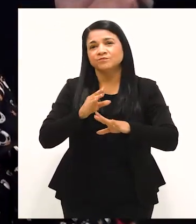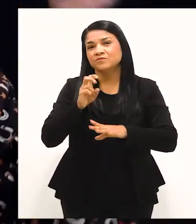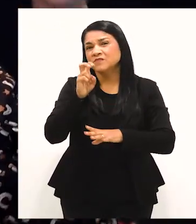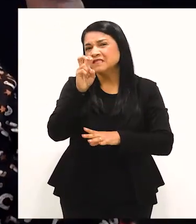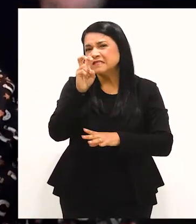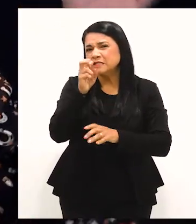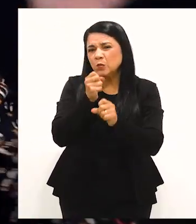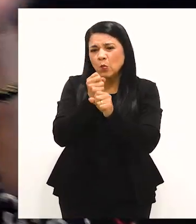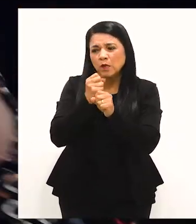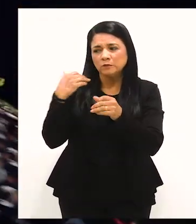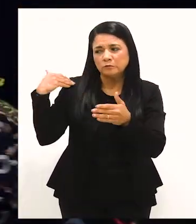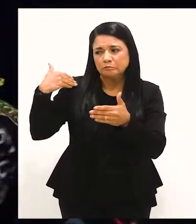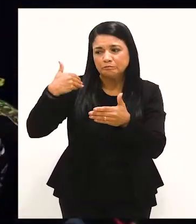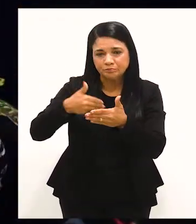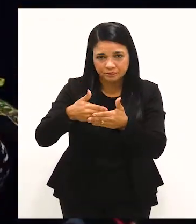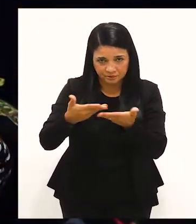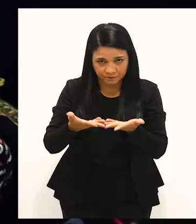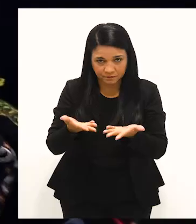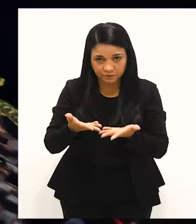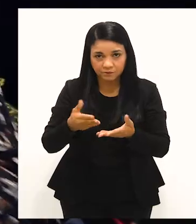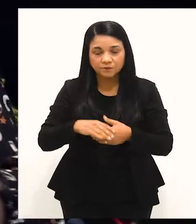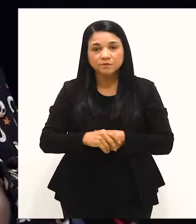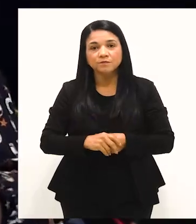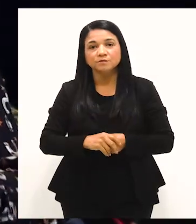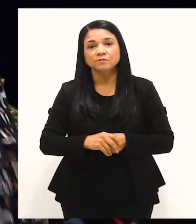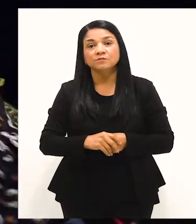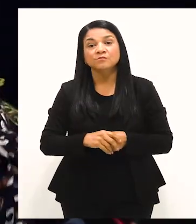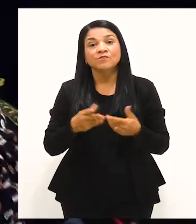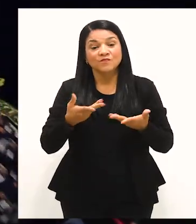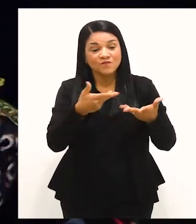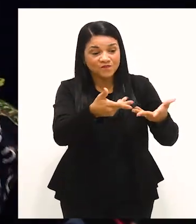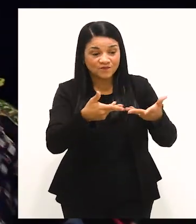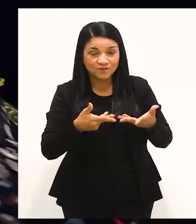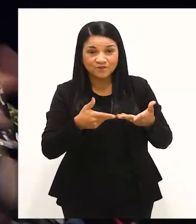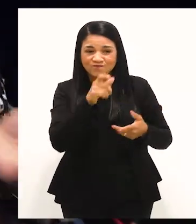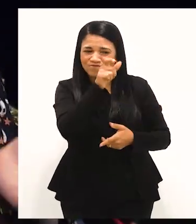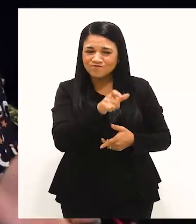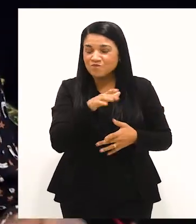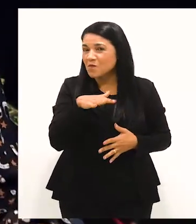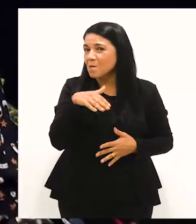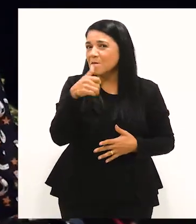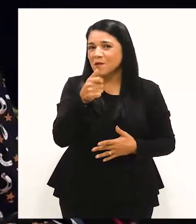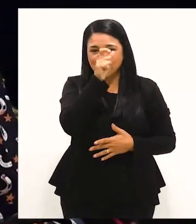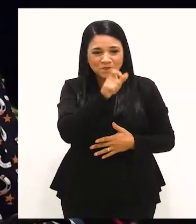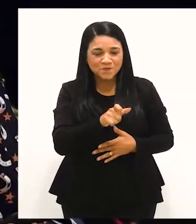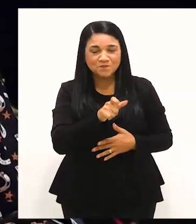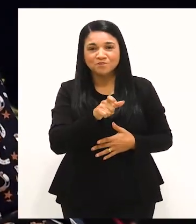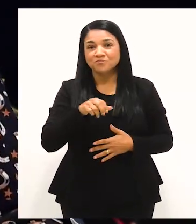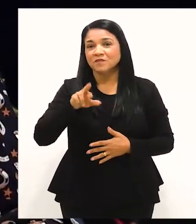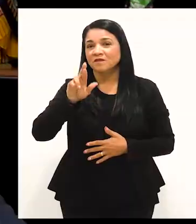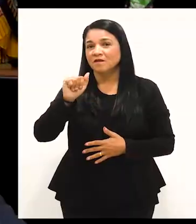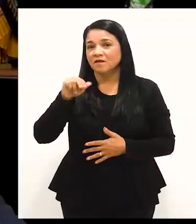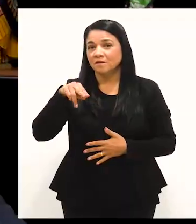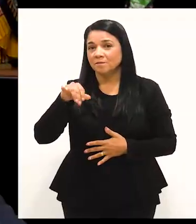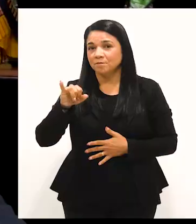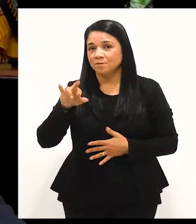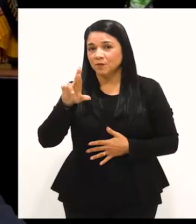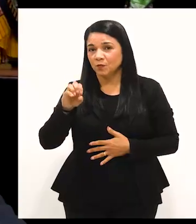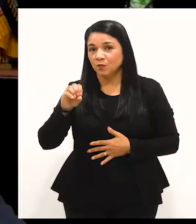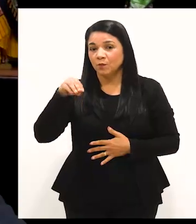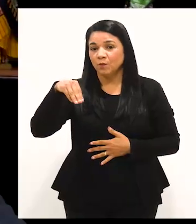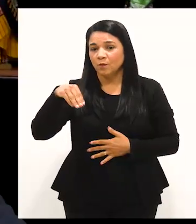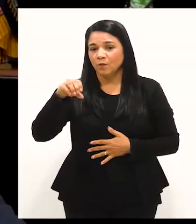pelo menos 5 anos para cá. E eu hoje estou recebendo o melhor dos melhores, Ramiro